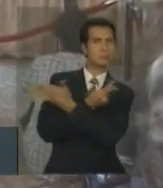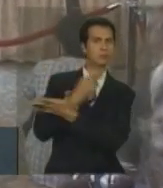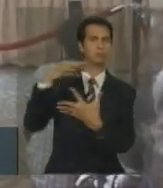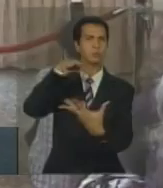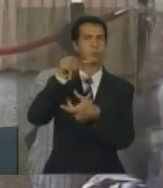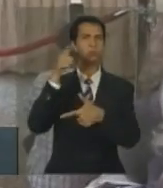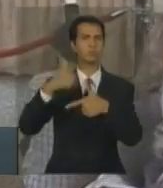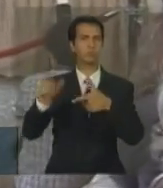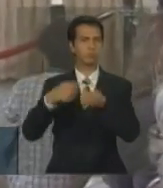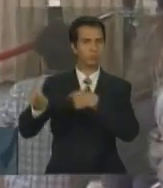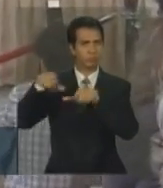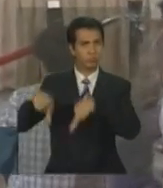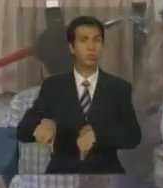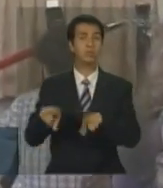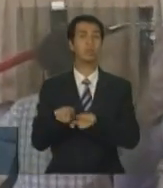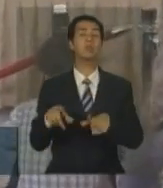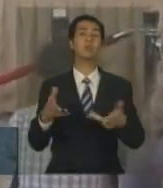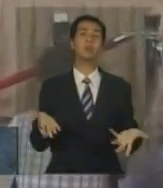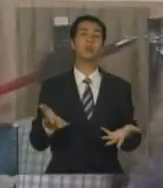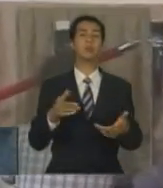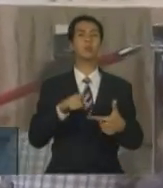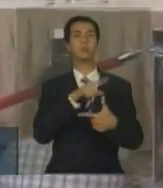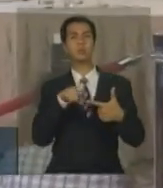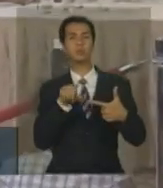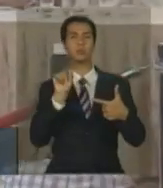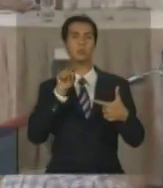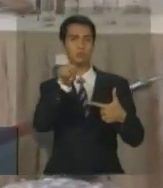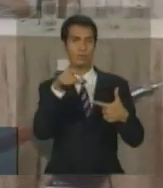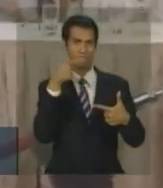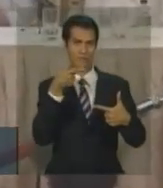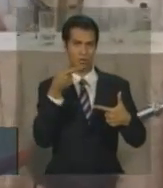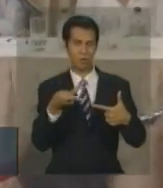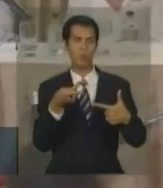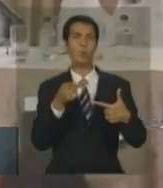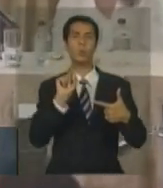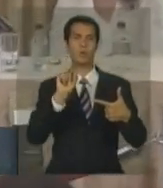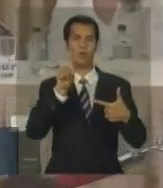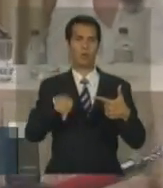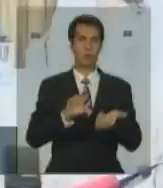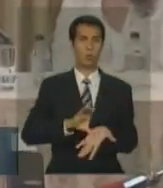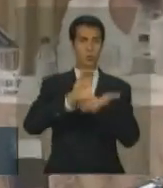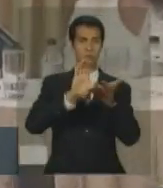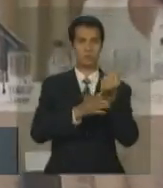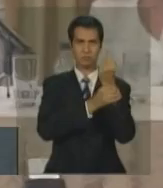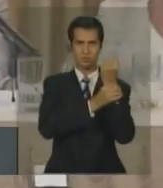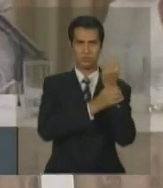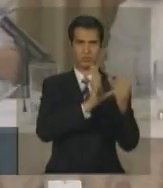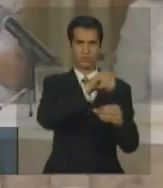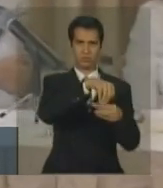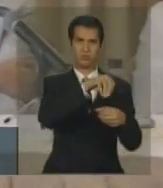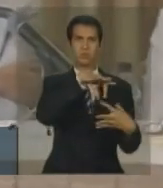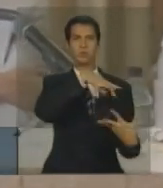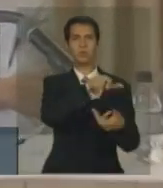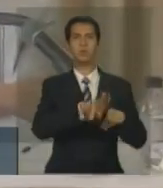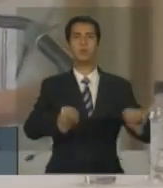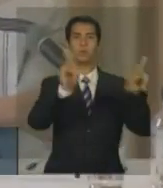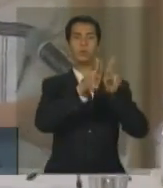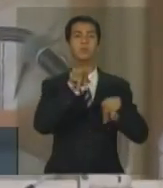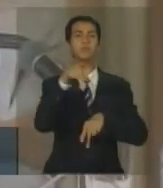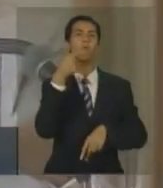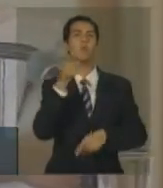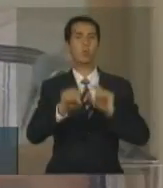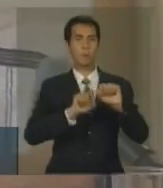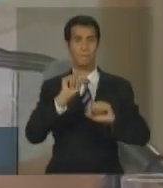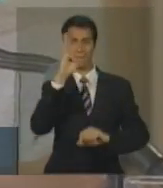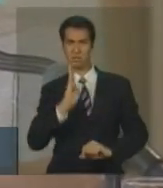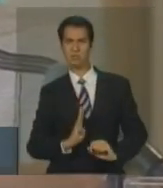mundial? E, no caso, de um outro ponto que a senhora colocou do Conselho de Segurança da ONU, colocou que o Brasil está pronto